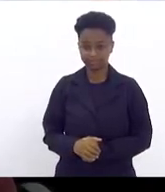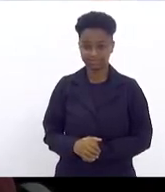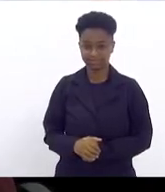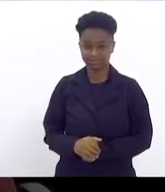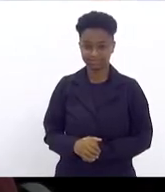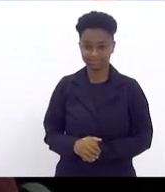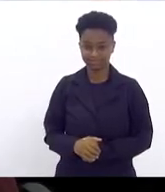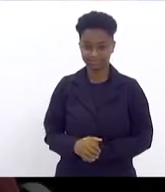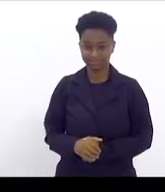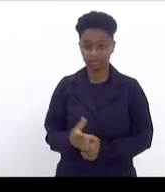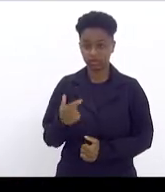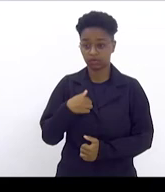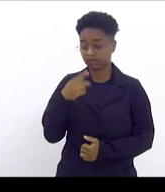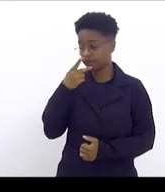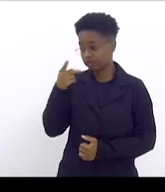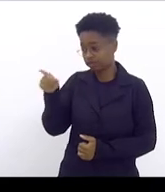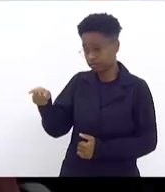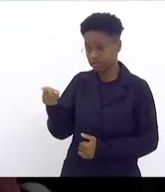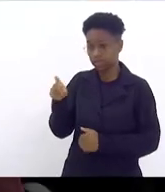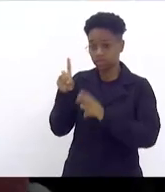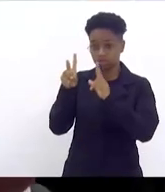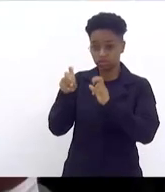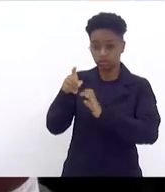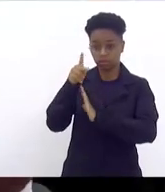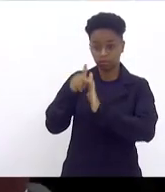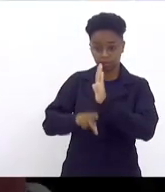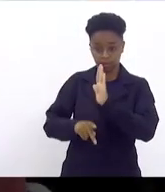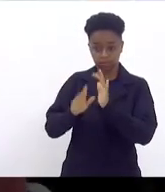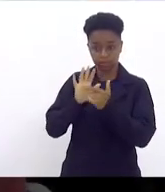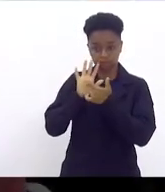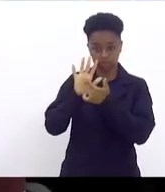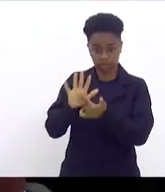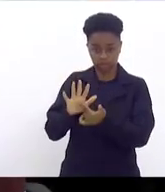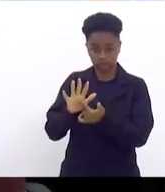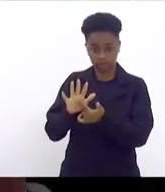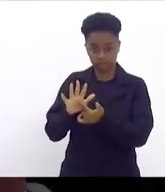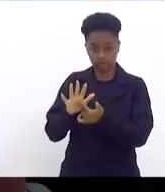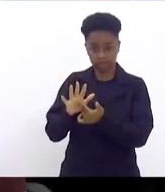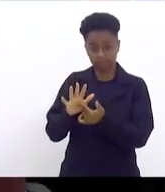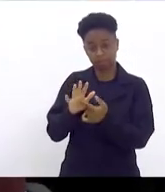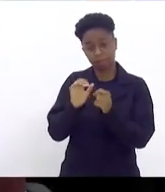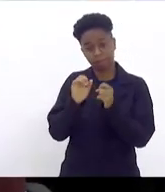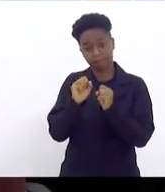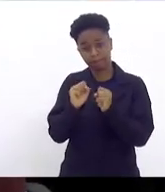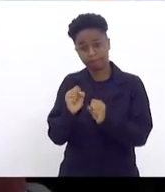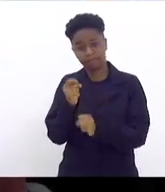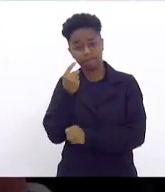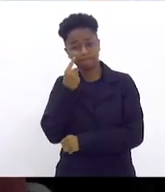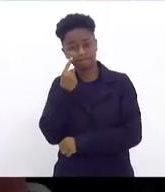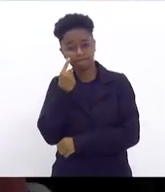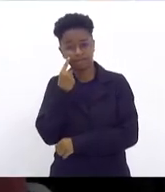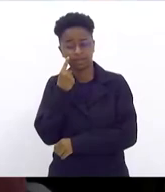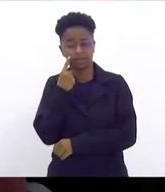me dirijo a Vossa Excelência sobre esse projeto que vai apresentar, para eventualmente ver a possibilidade,